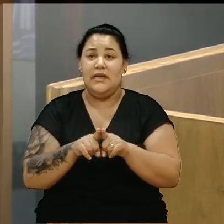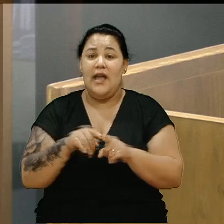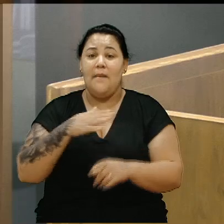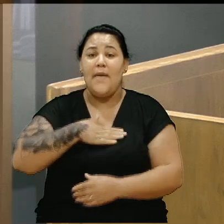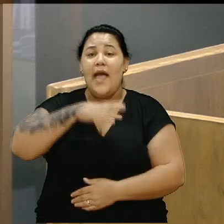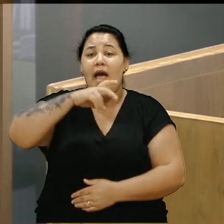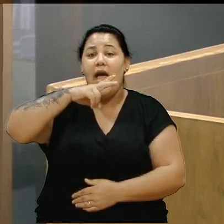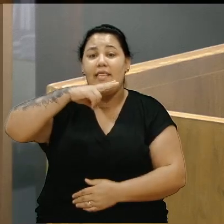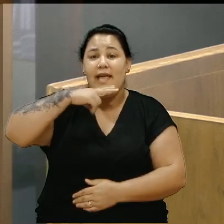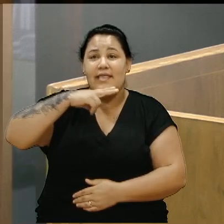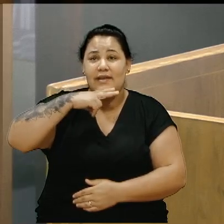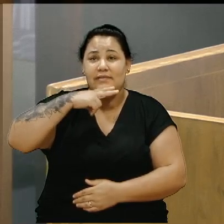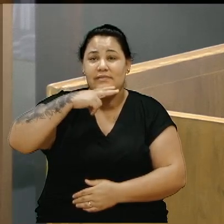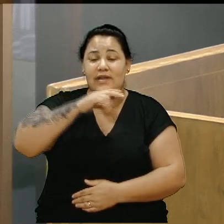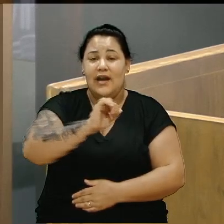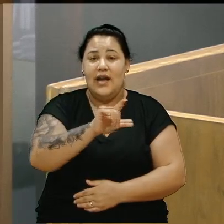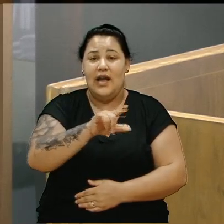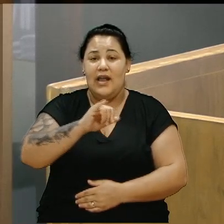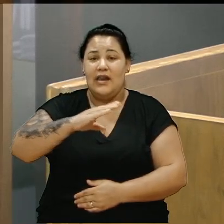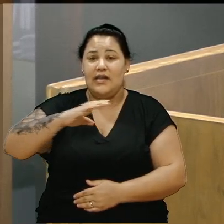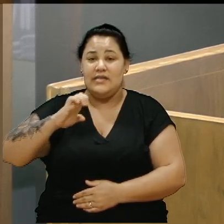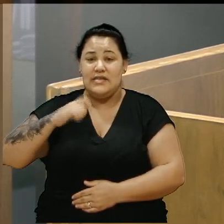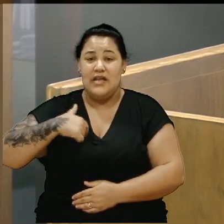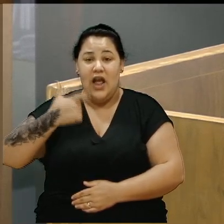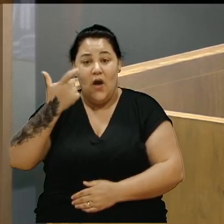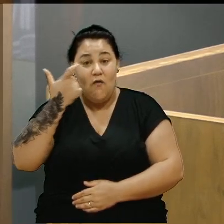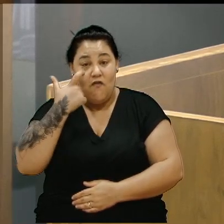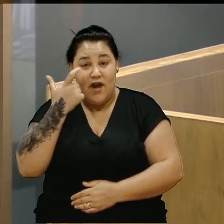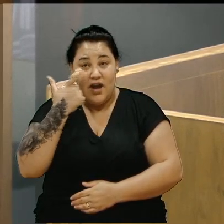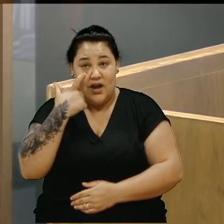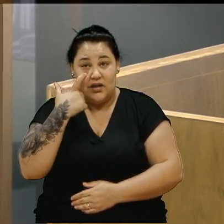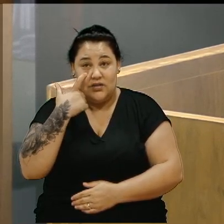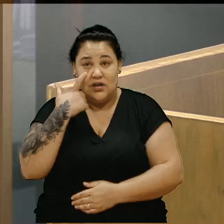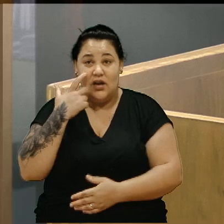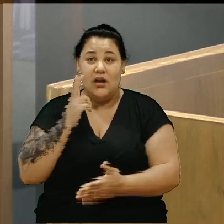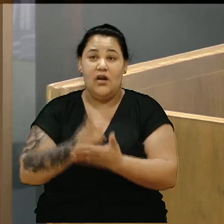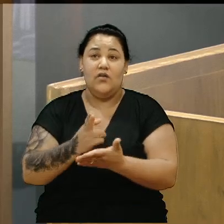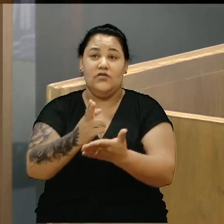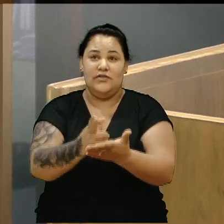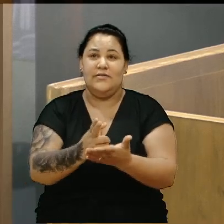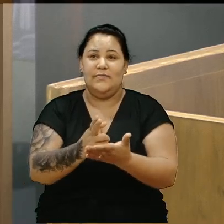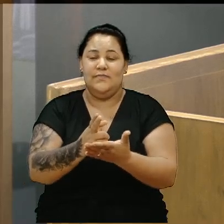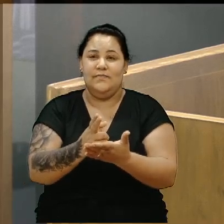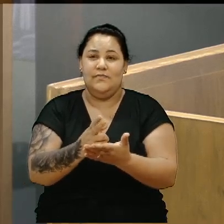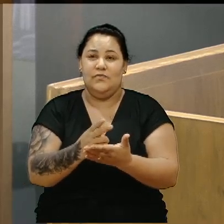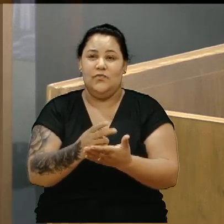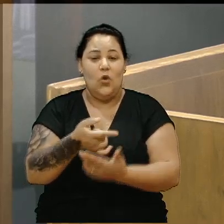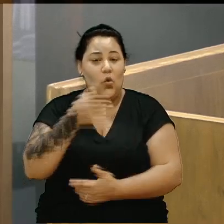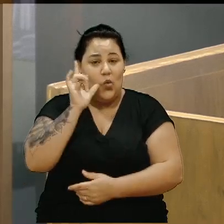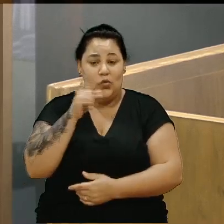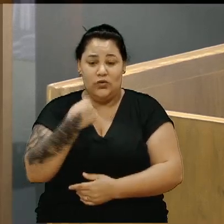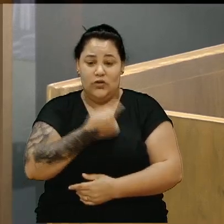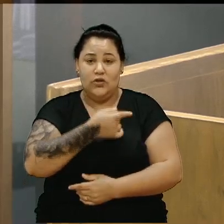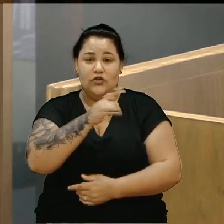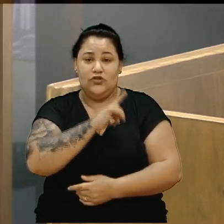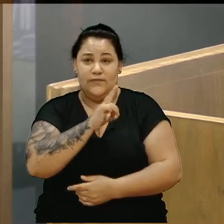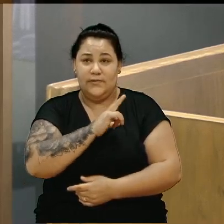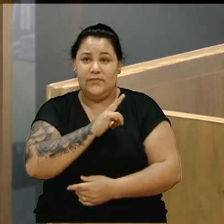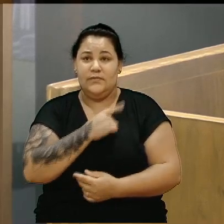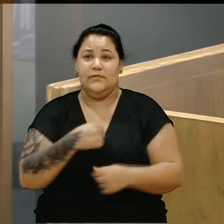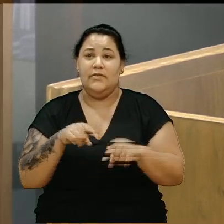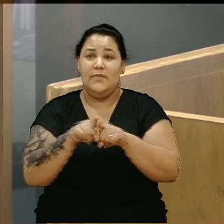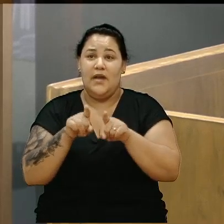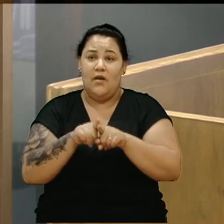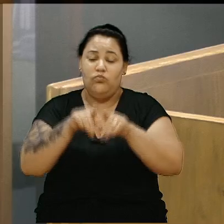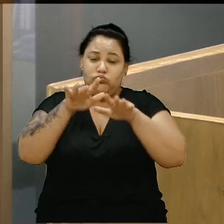netinha, Alice, que, quando eu enxergo ela, eu vejo a continuação. E ontem nós tivemos a